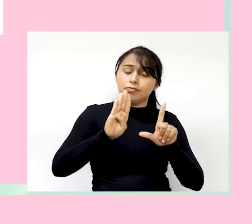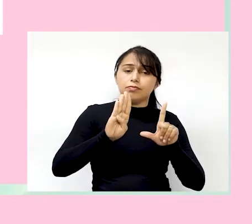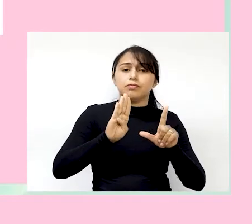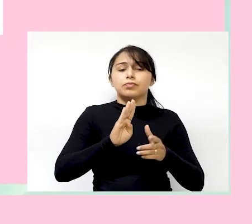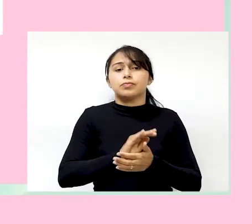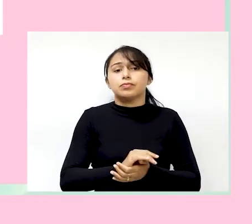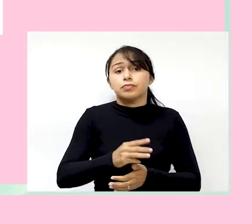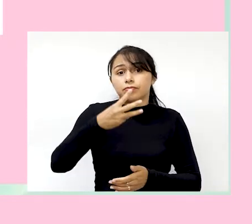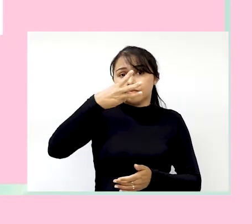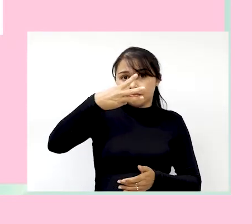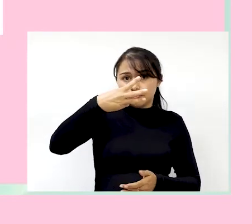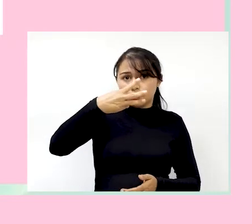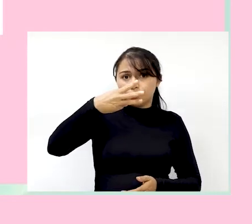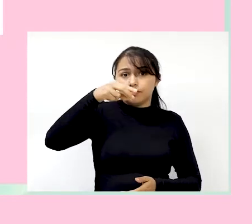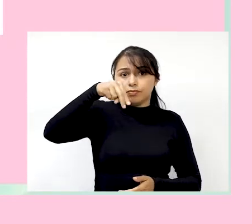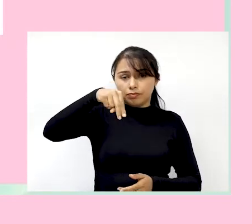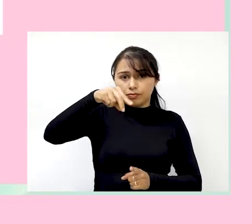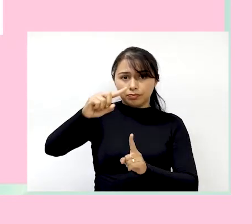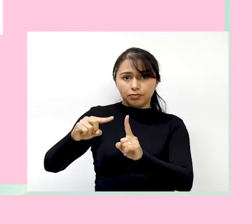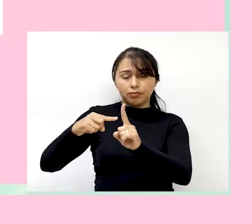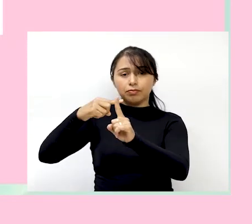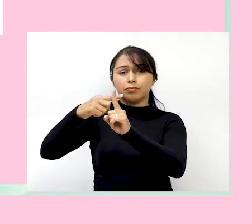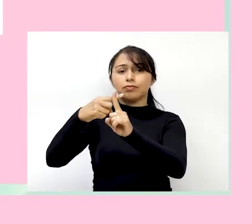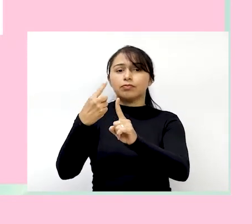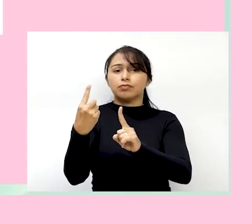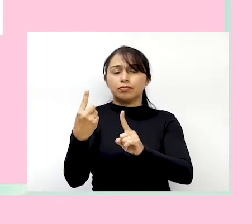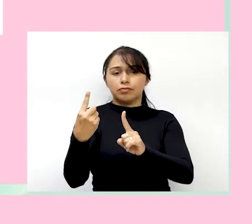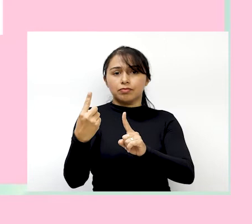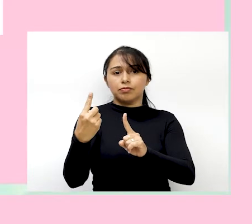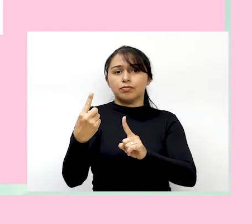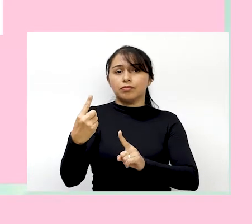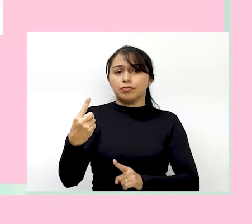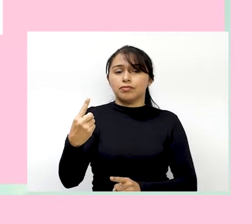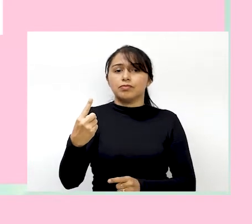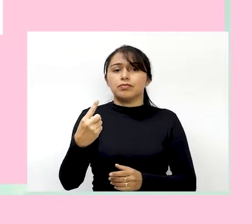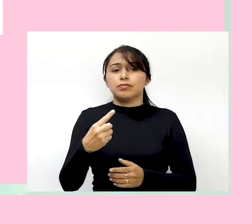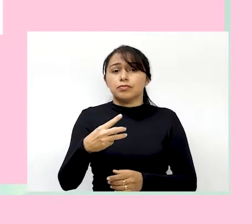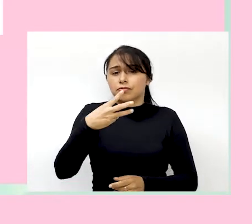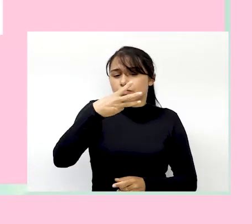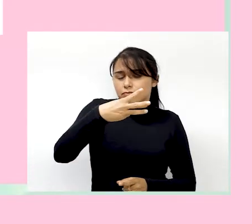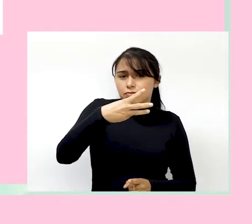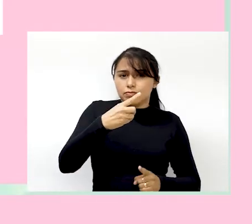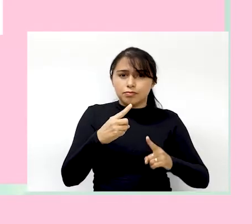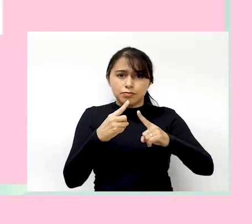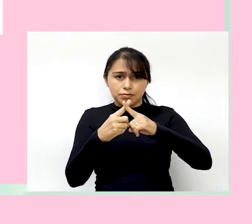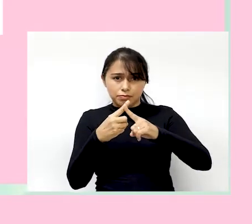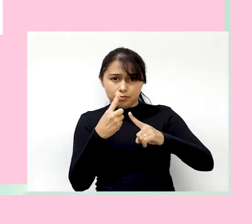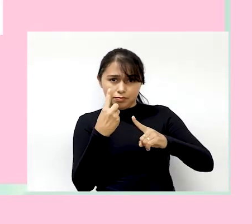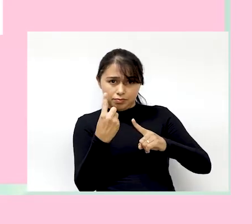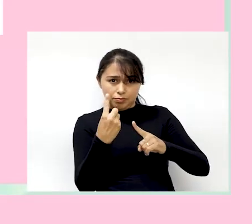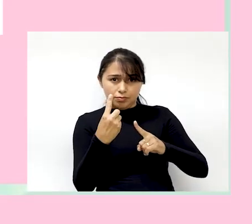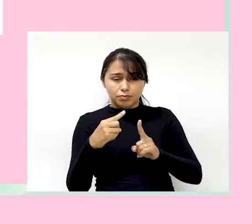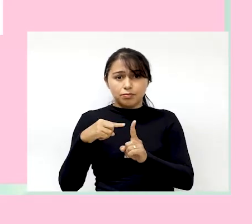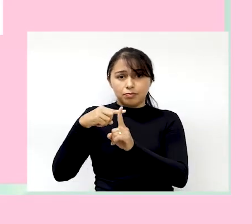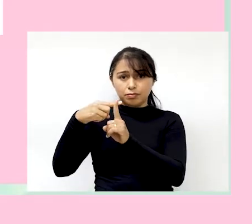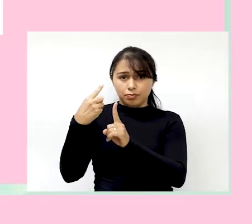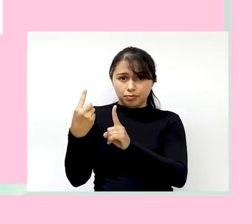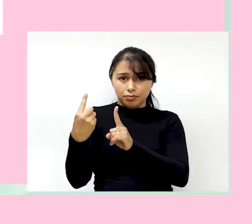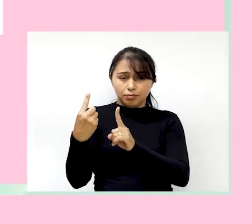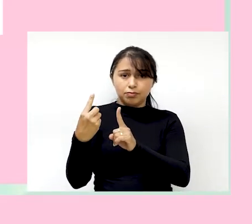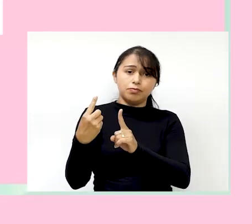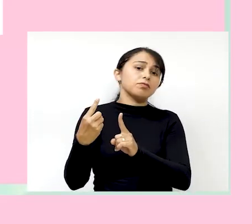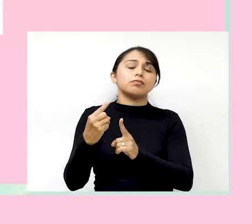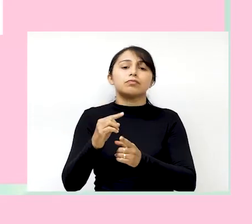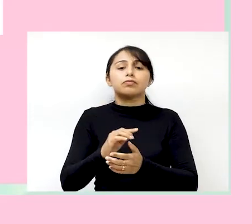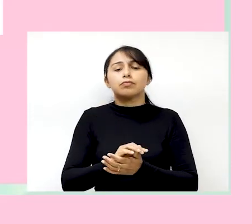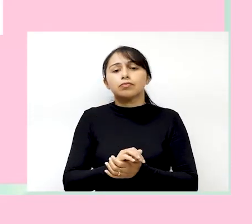B. 3n mais 1. Quando n for igual a 1, tenho 3 vezes 1 mais 1.